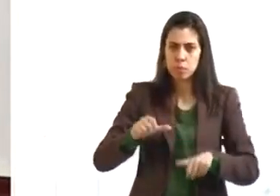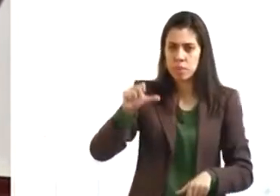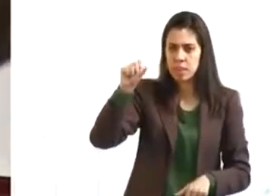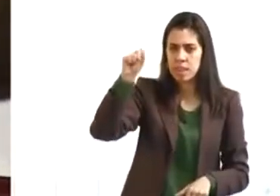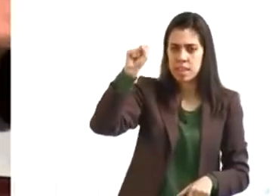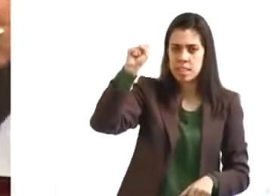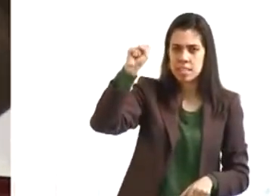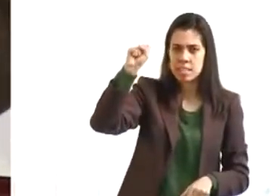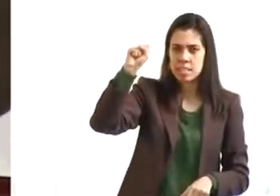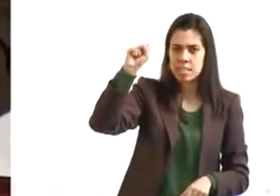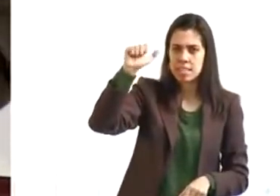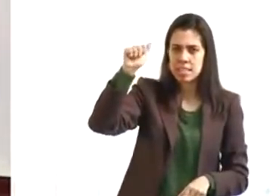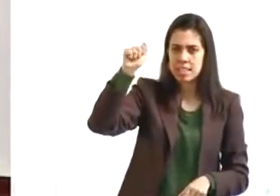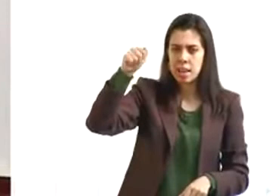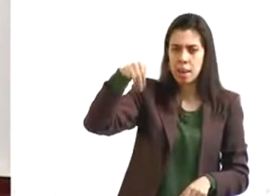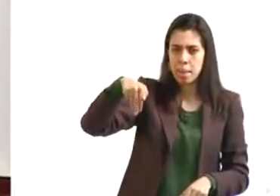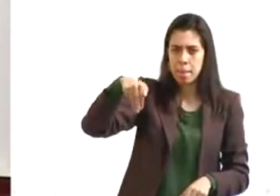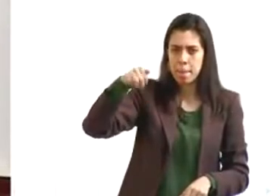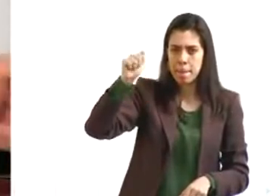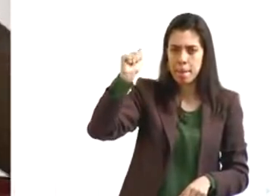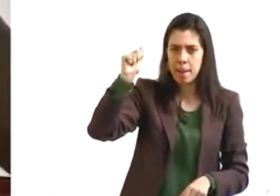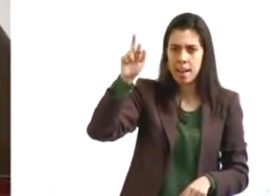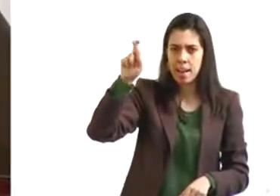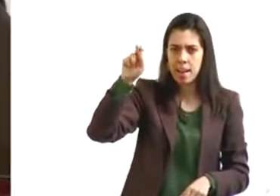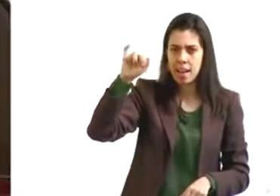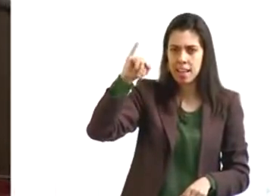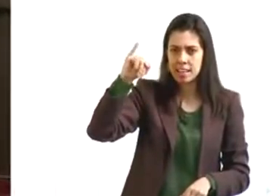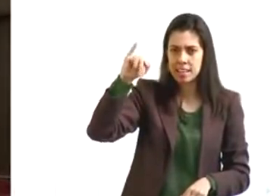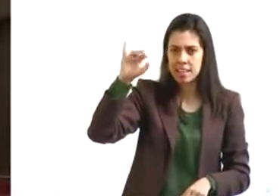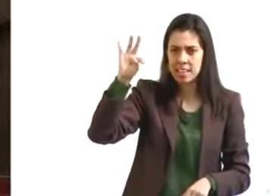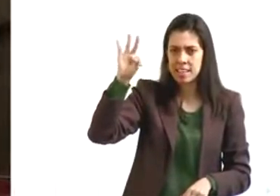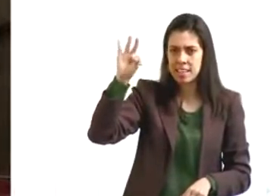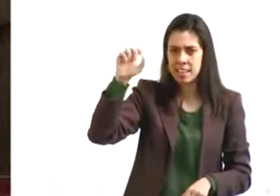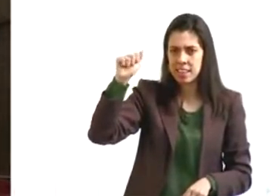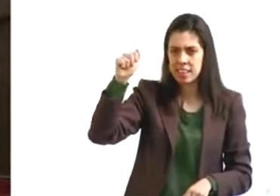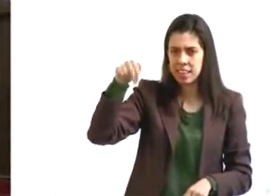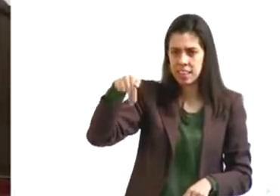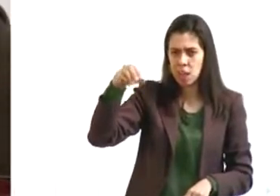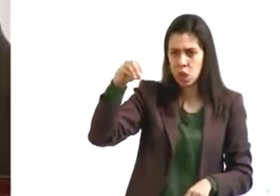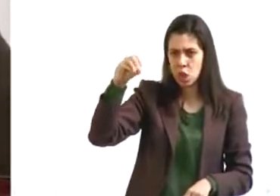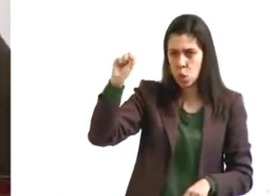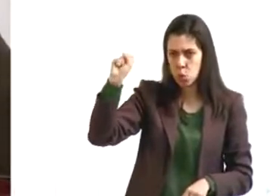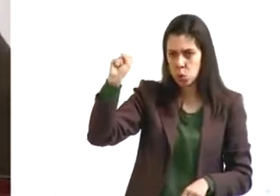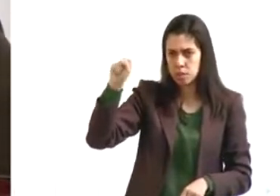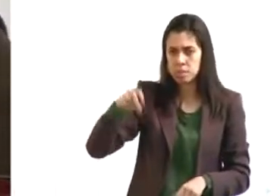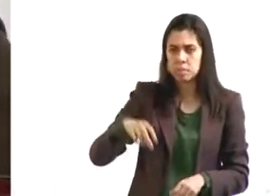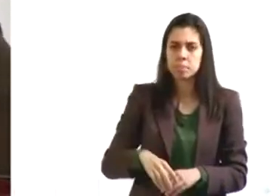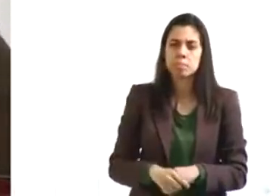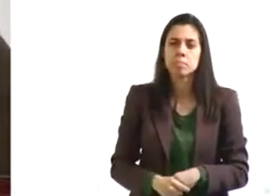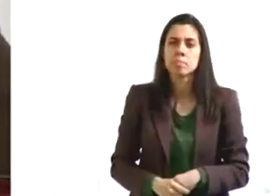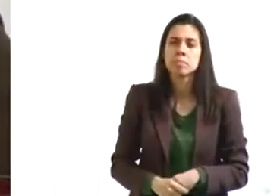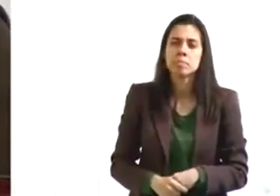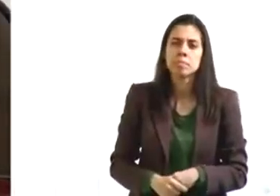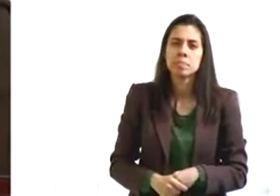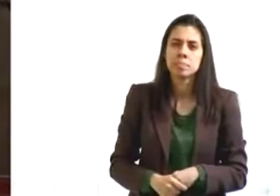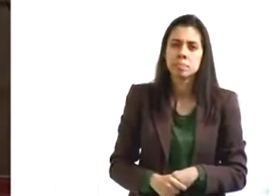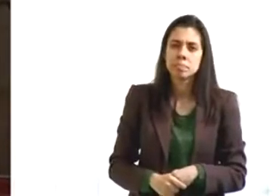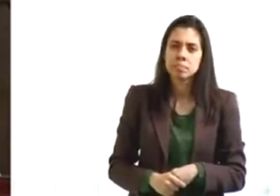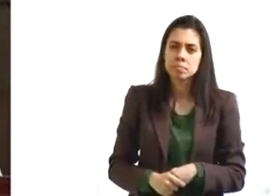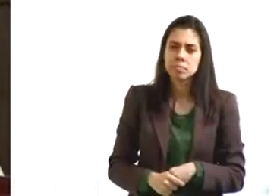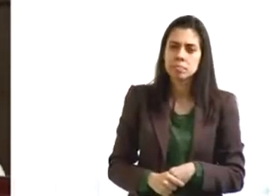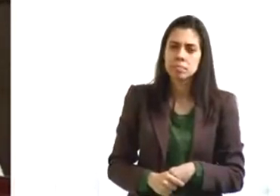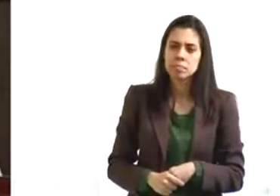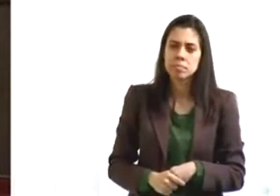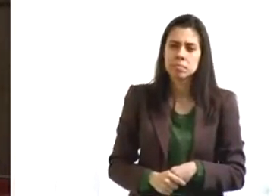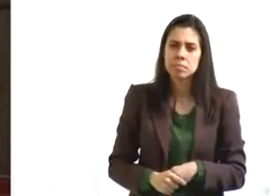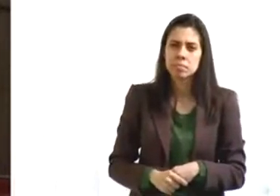apóstolos retornam para Jerusalém e chegamos nesse episódio que eu li nesta manhã. Filipe está agora